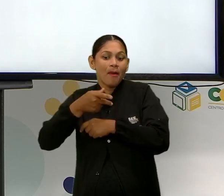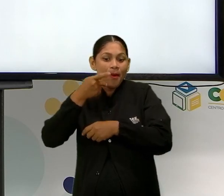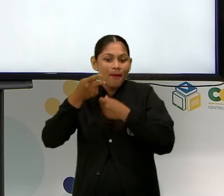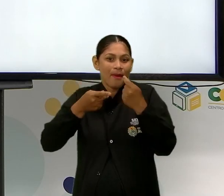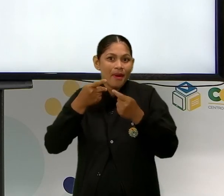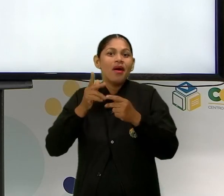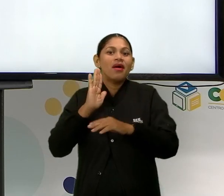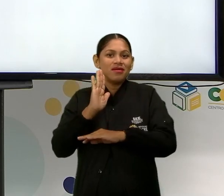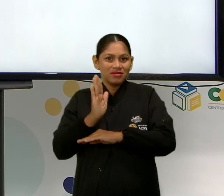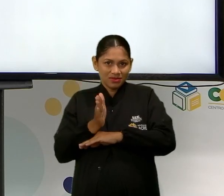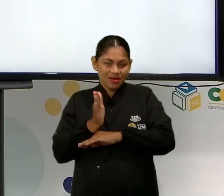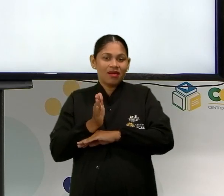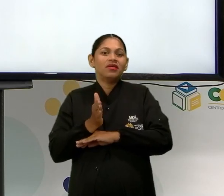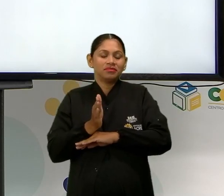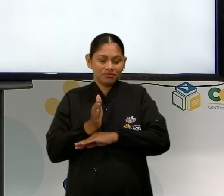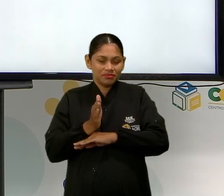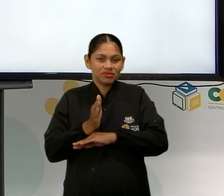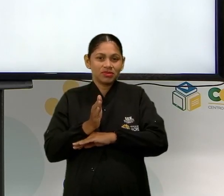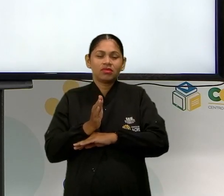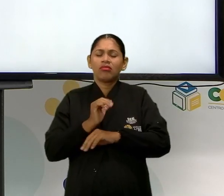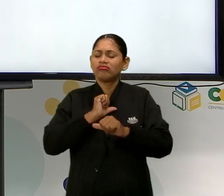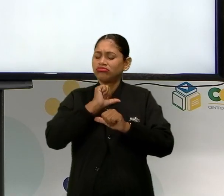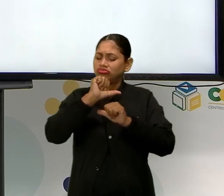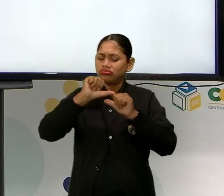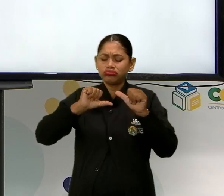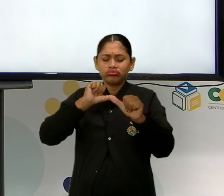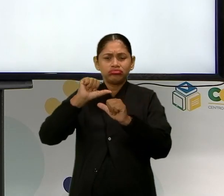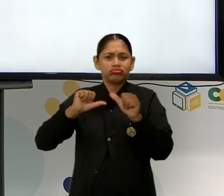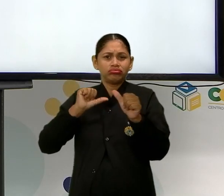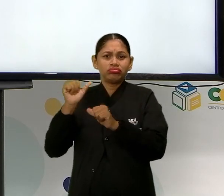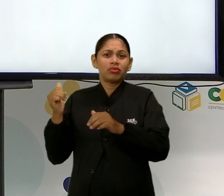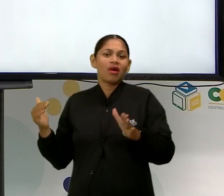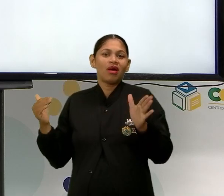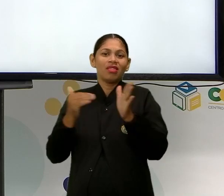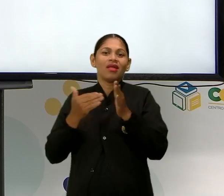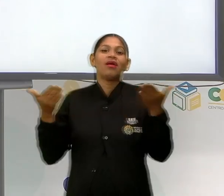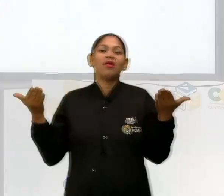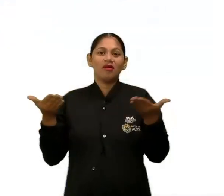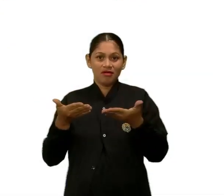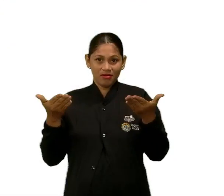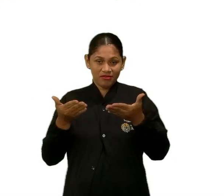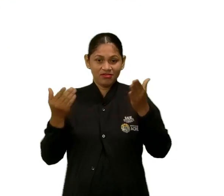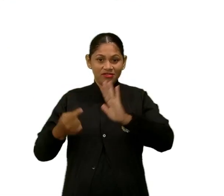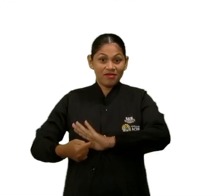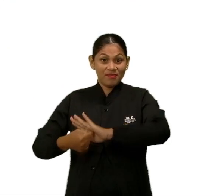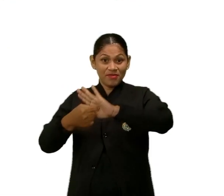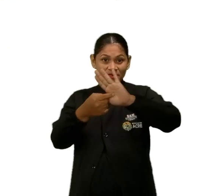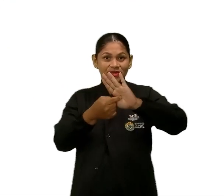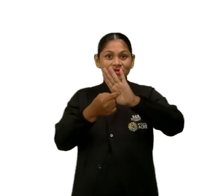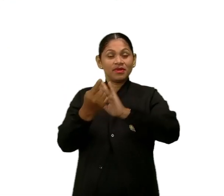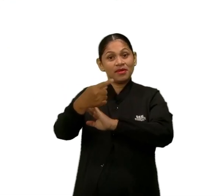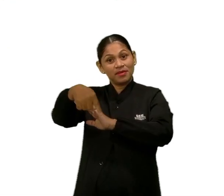para chegar no cinema que a gente tem hoje. E aqui eu trago para vocês